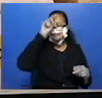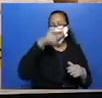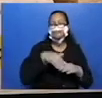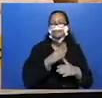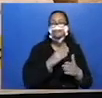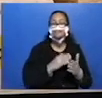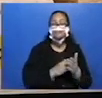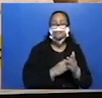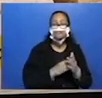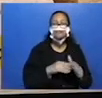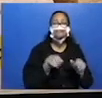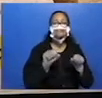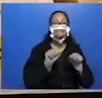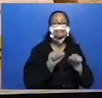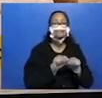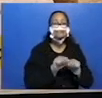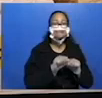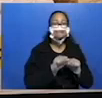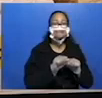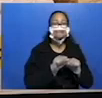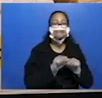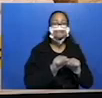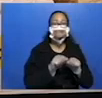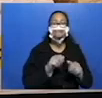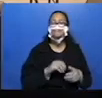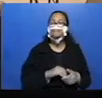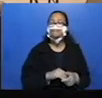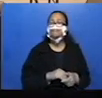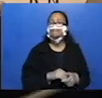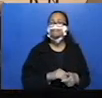são substantivos. Agora,